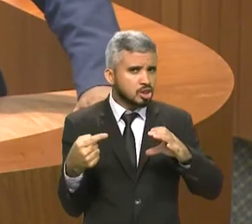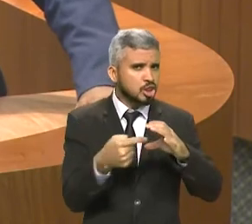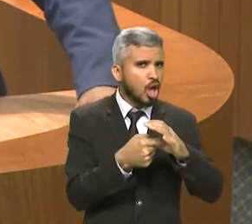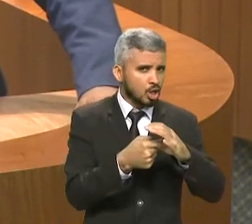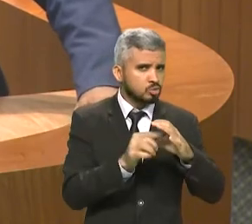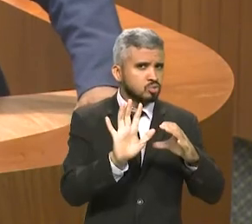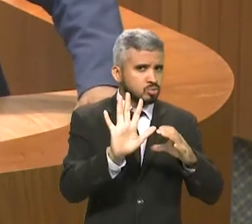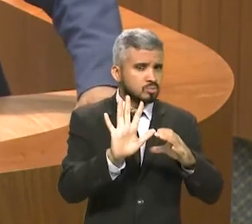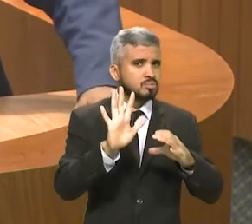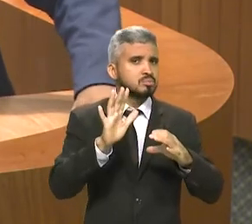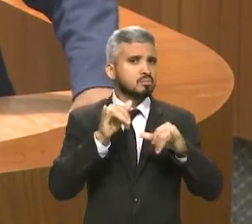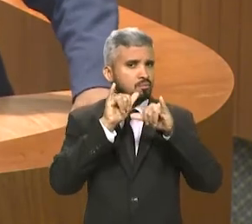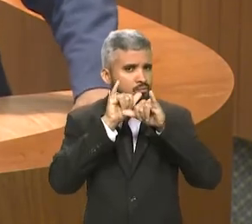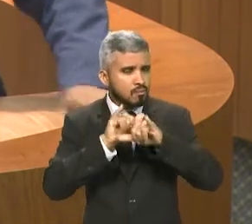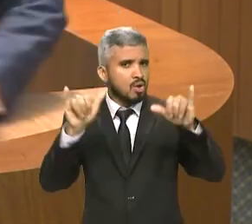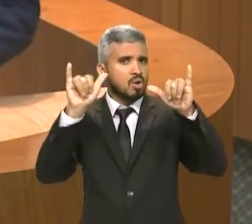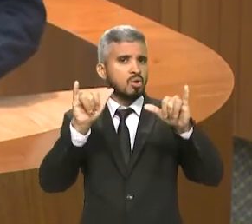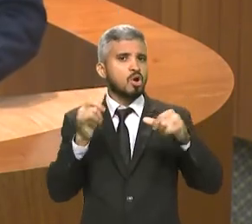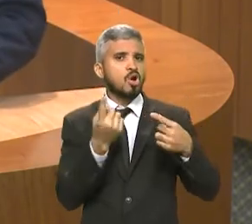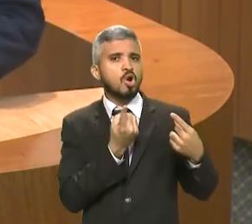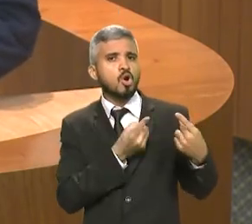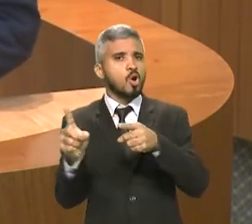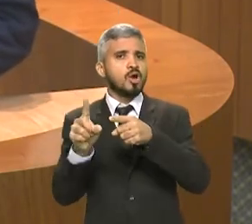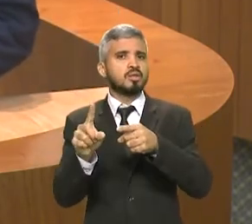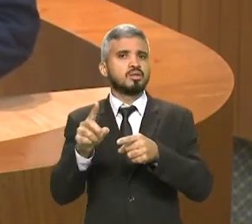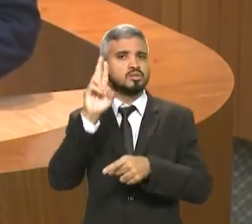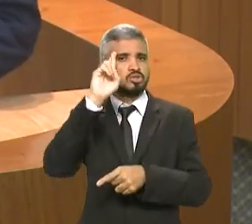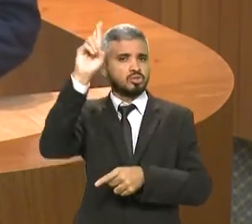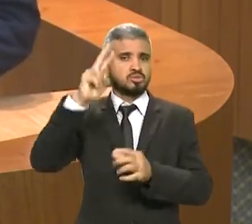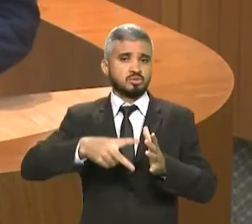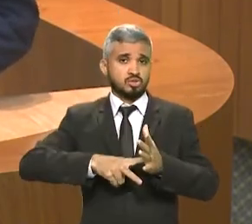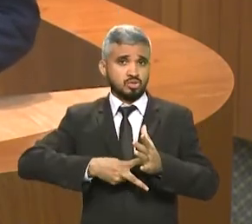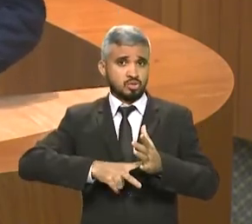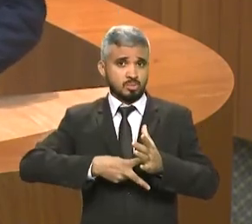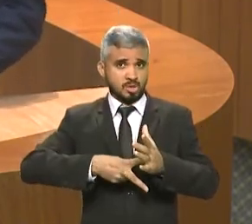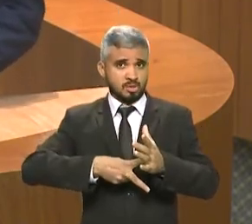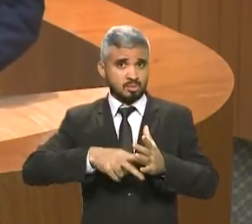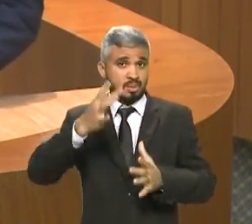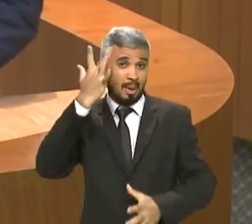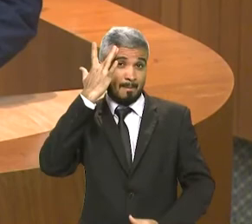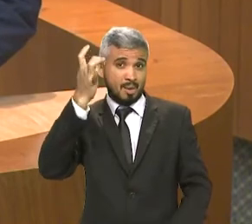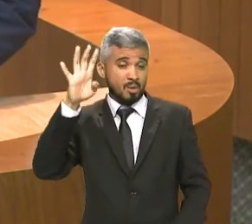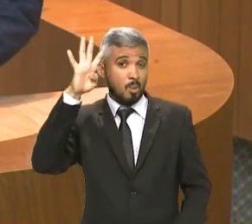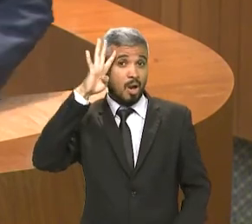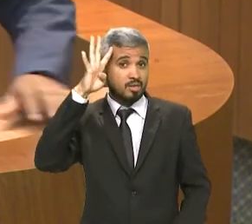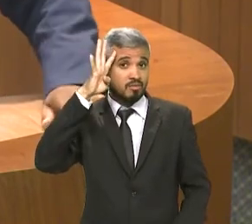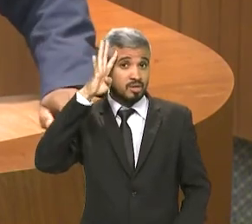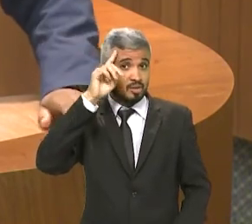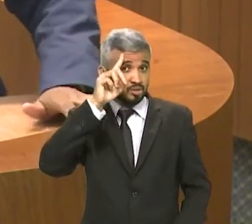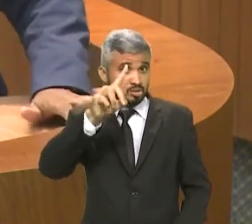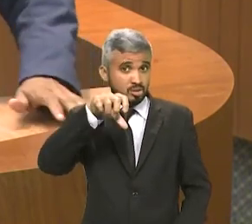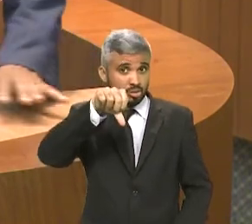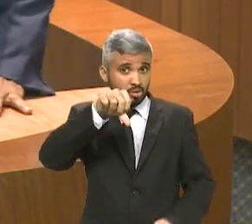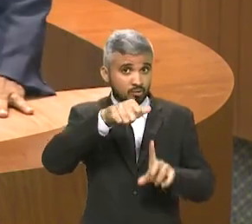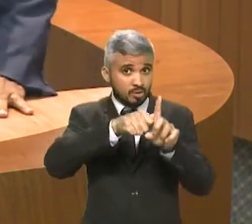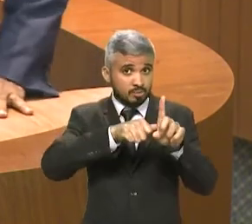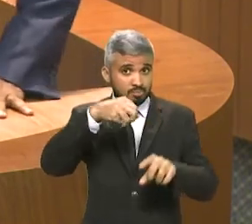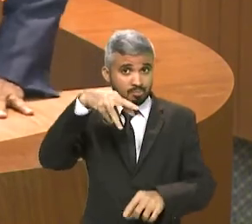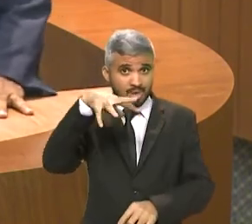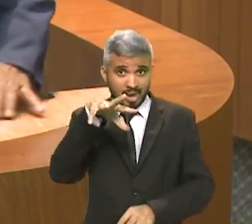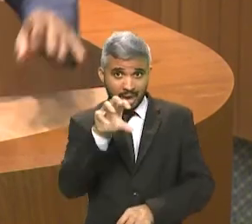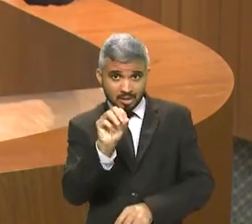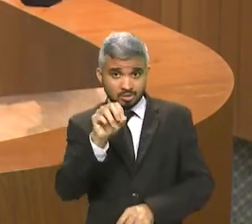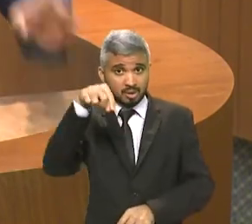a diretoria do Simpro-SEMA no estado do Maranhão. Amanhã, quarta-feira, dia 9 de março, na tribuna da